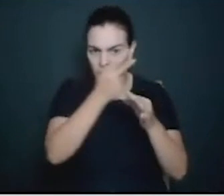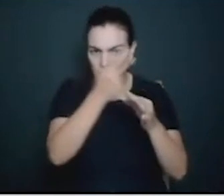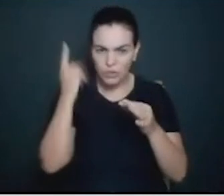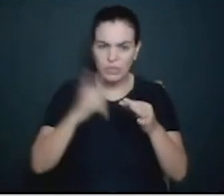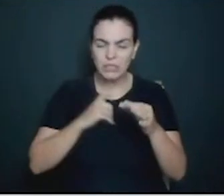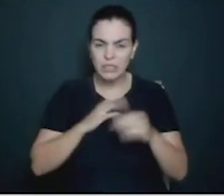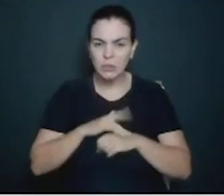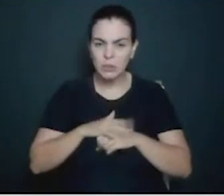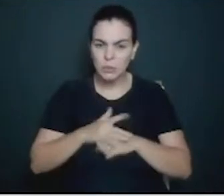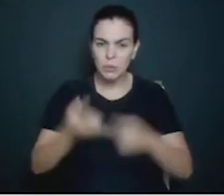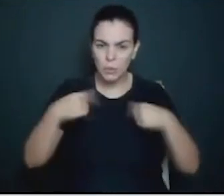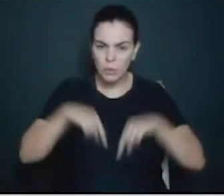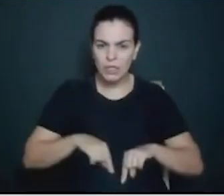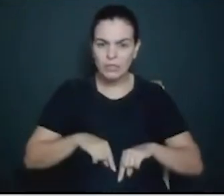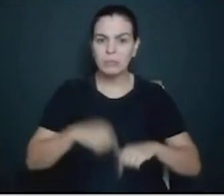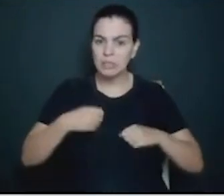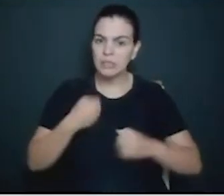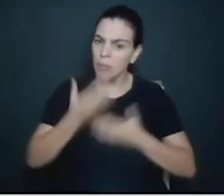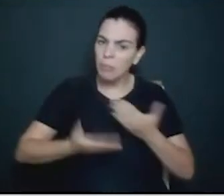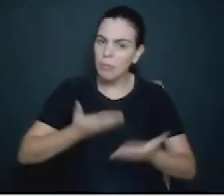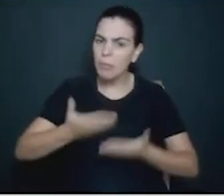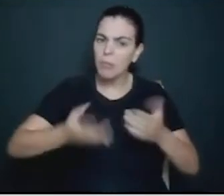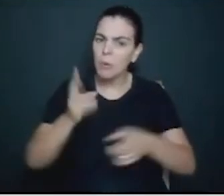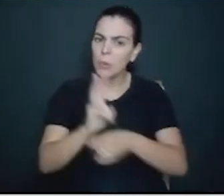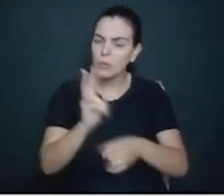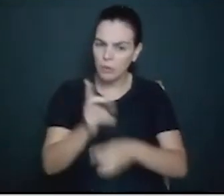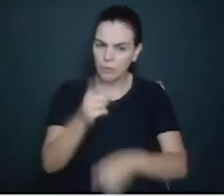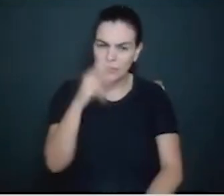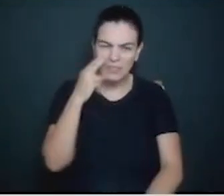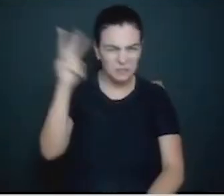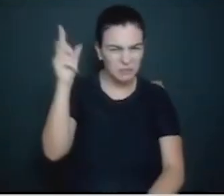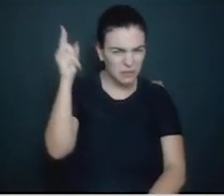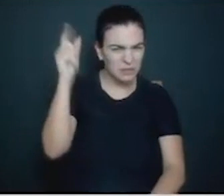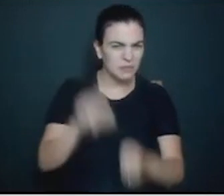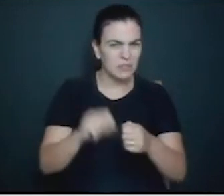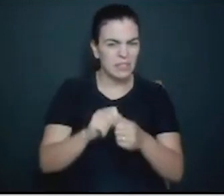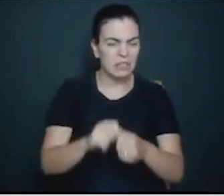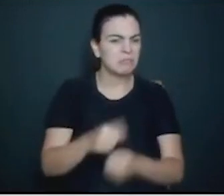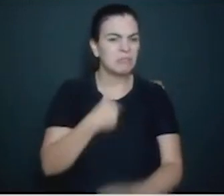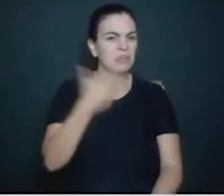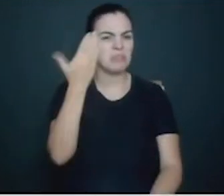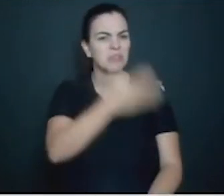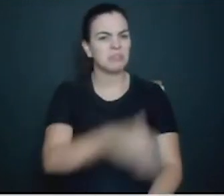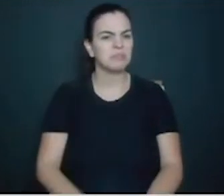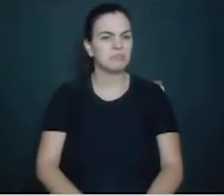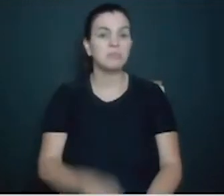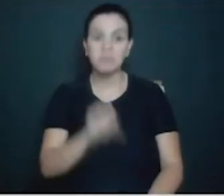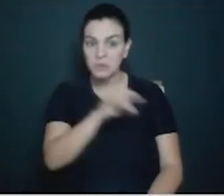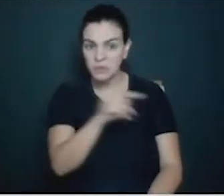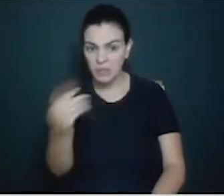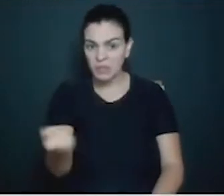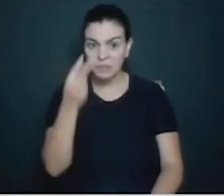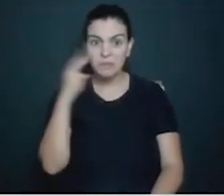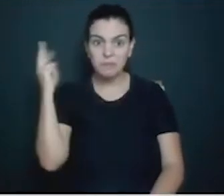cuidados curativos, sonos, cateteres, etc. Alguém viu esse centro de atendimento? Eu não. Se alguém viu, me conta, me ajuda,